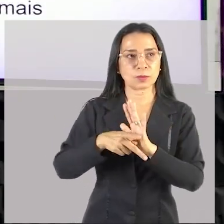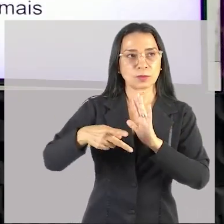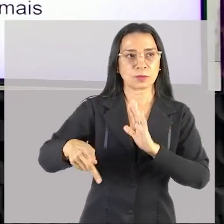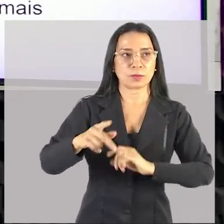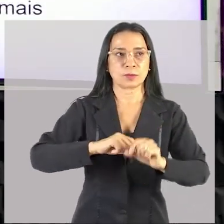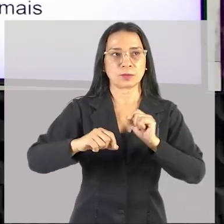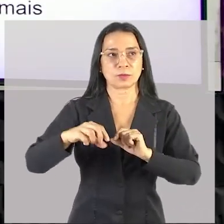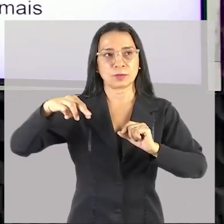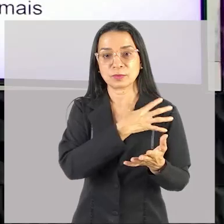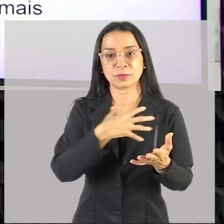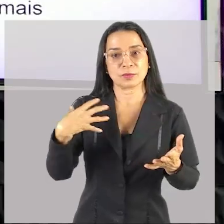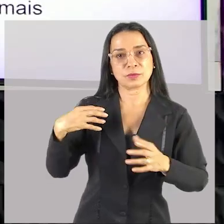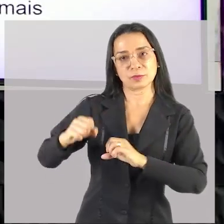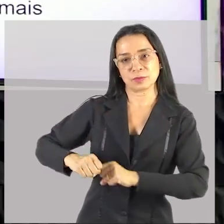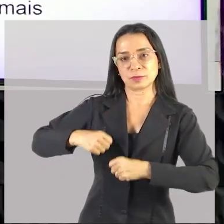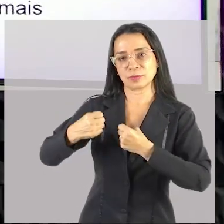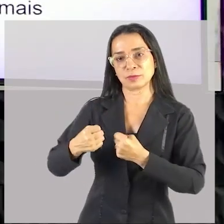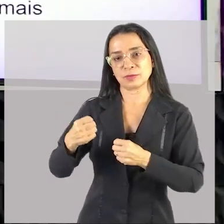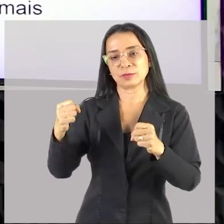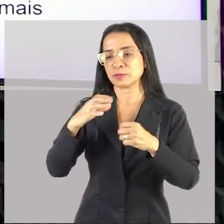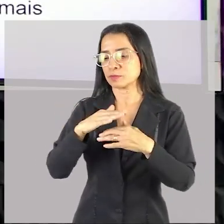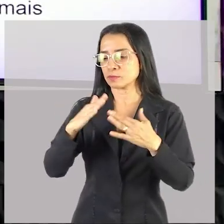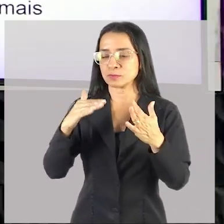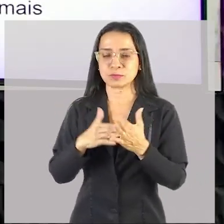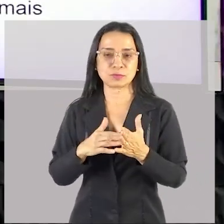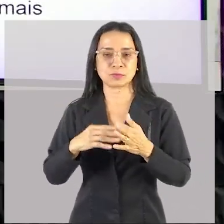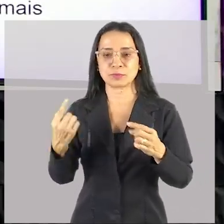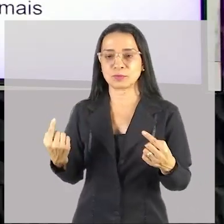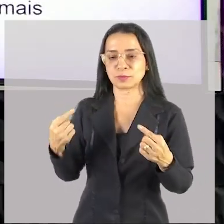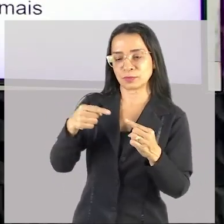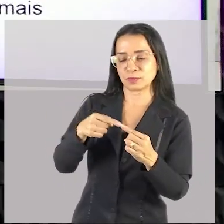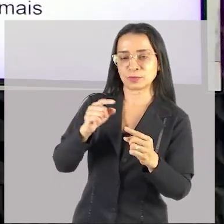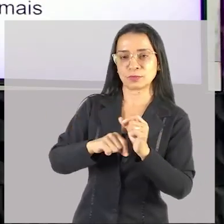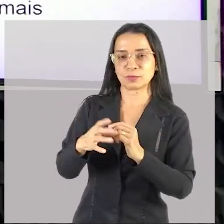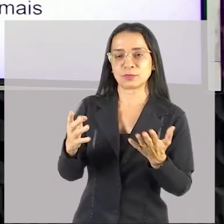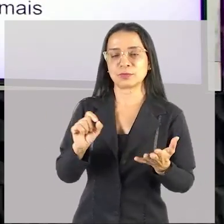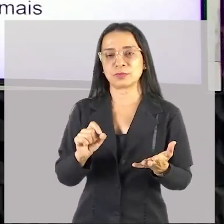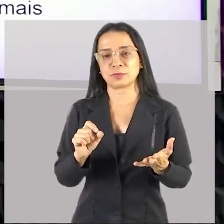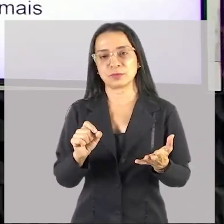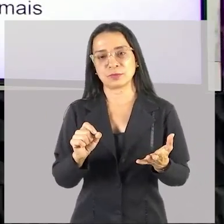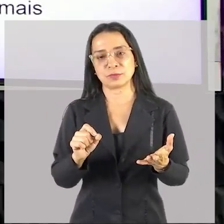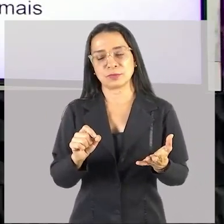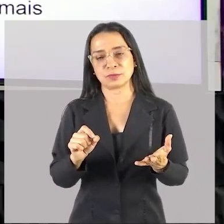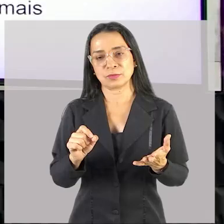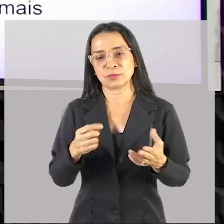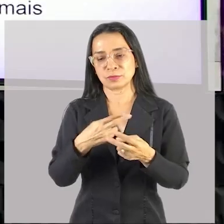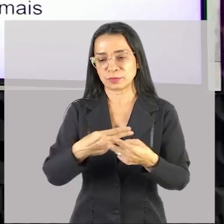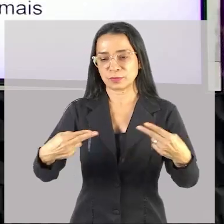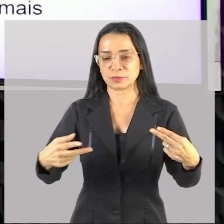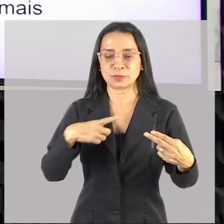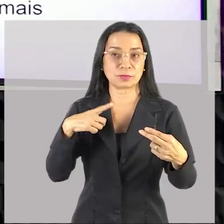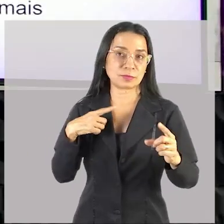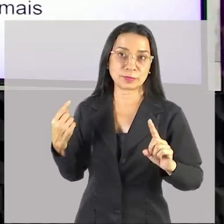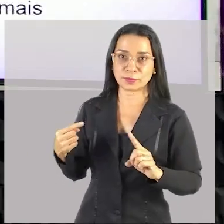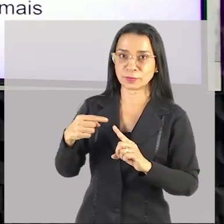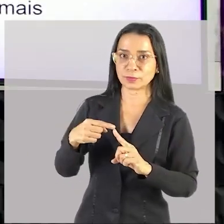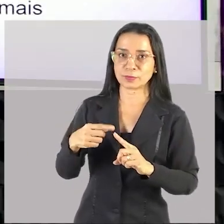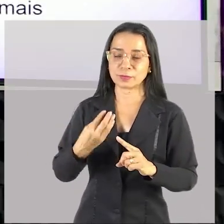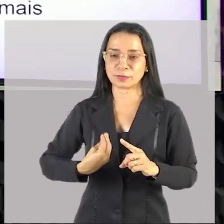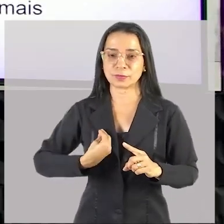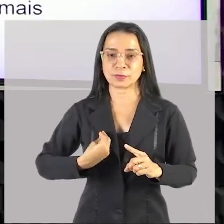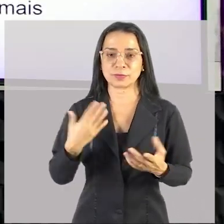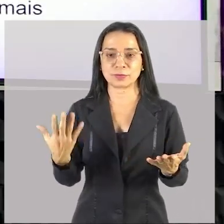controle? Para passar os slides, por exemplo. Beleza? Então, sim, né, a gente consegue perceber também que o Aristóteles defende,